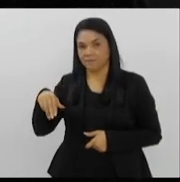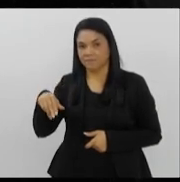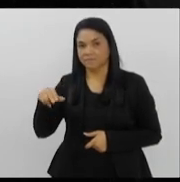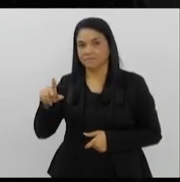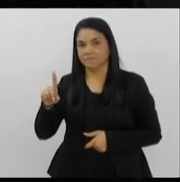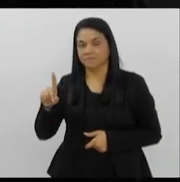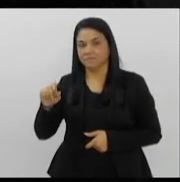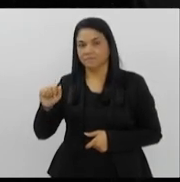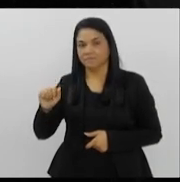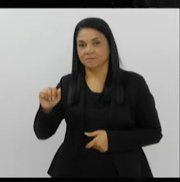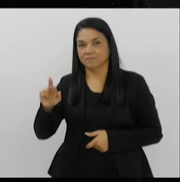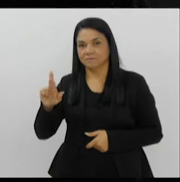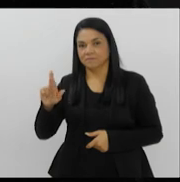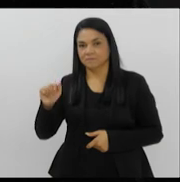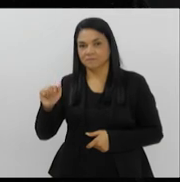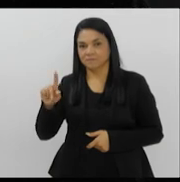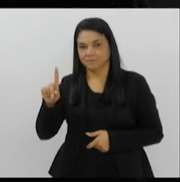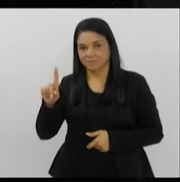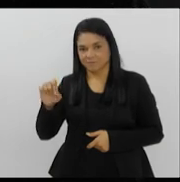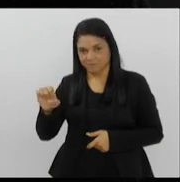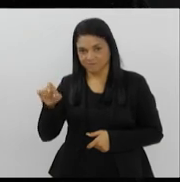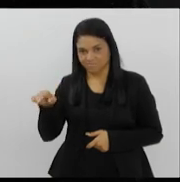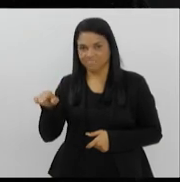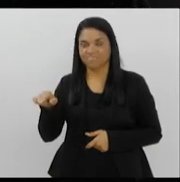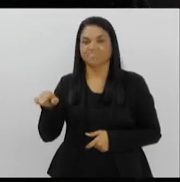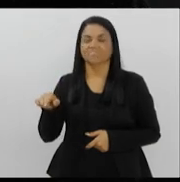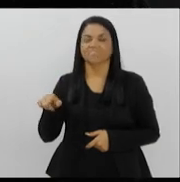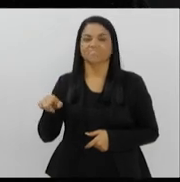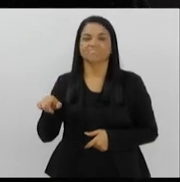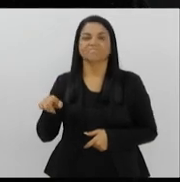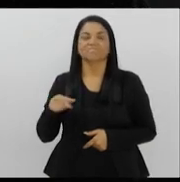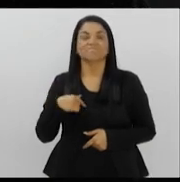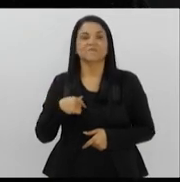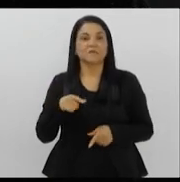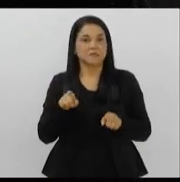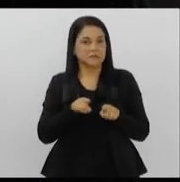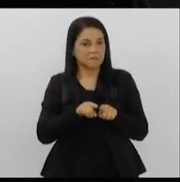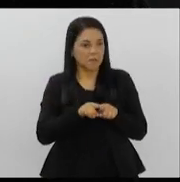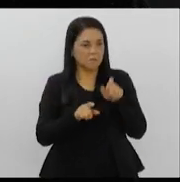evidentemente, tivemos a mulher